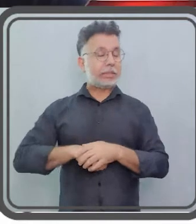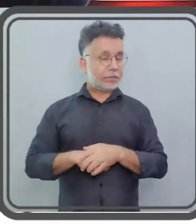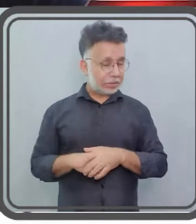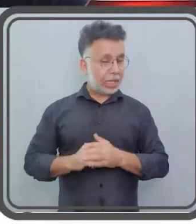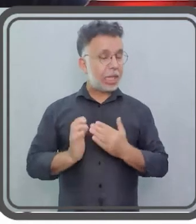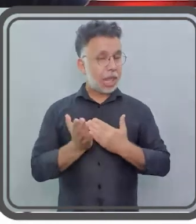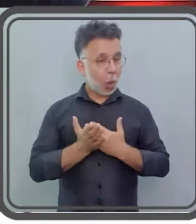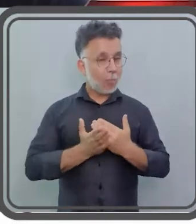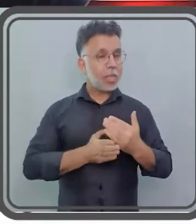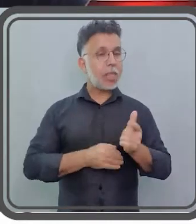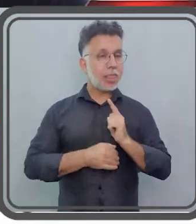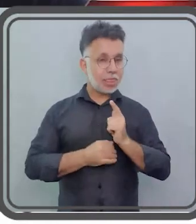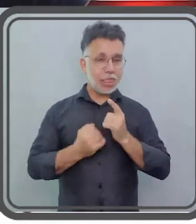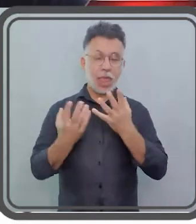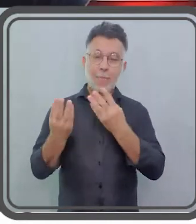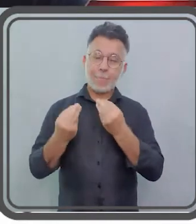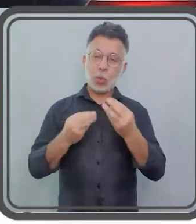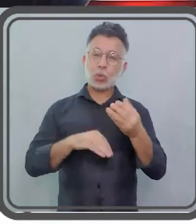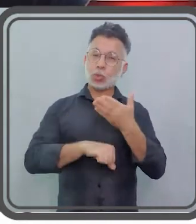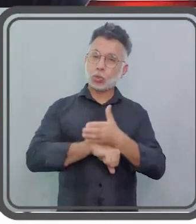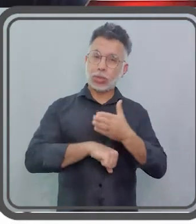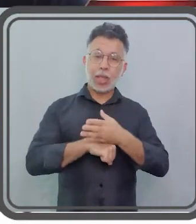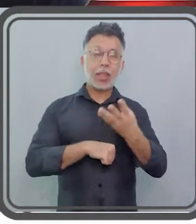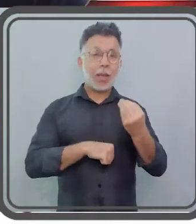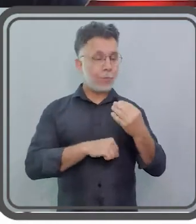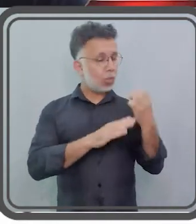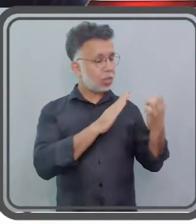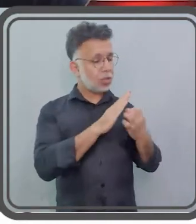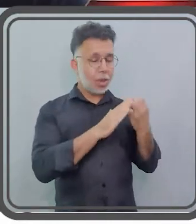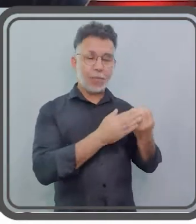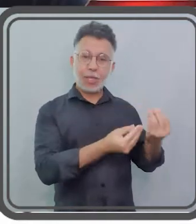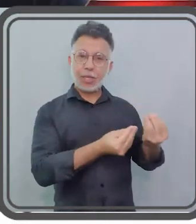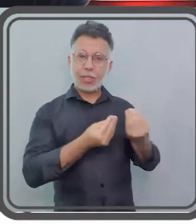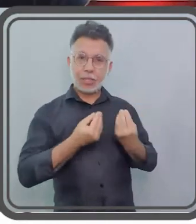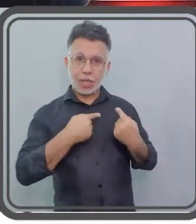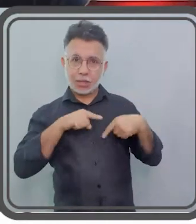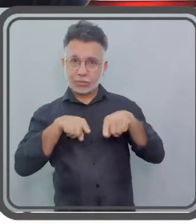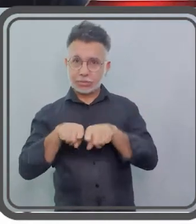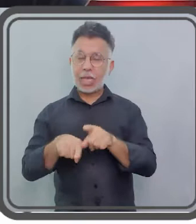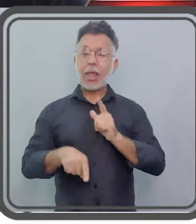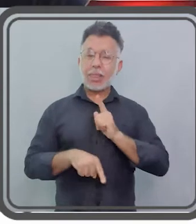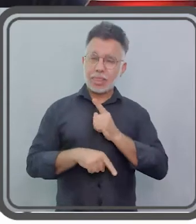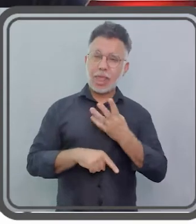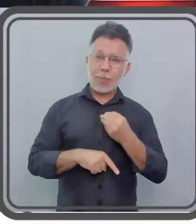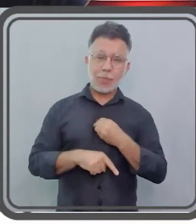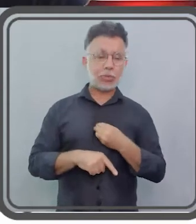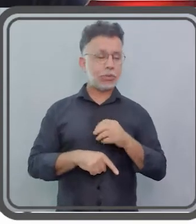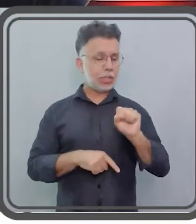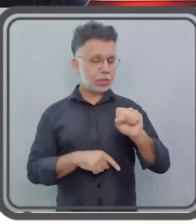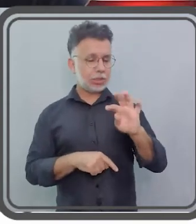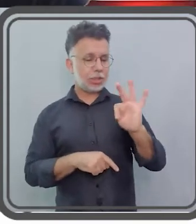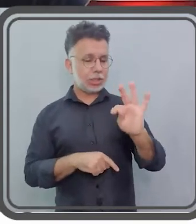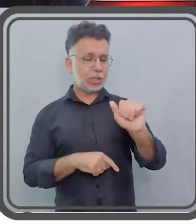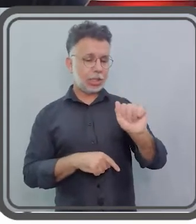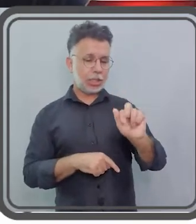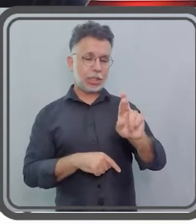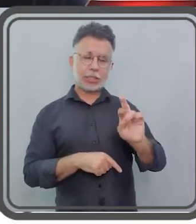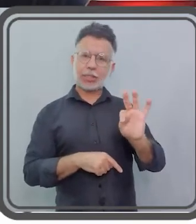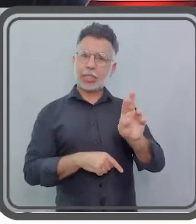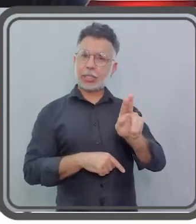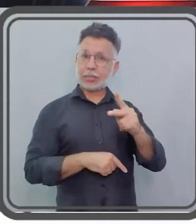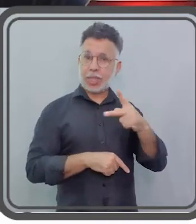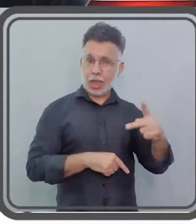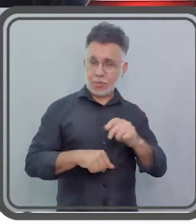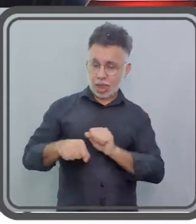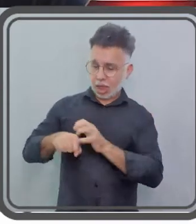tem muitas atividades, muitas companhias com muitas ofertas, tem muitos startups. A pandemia acelerou